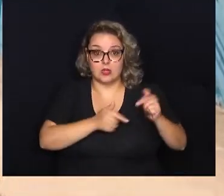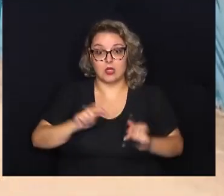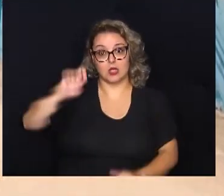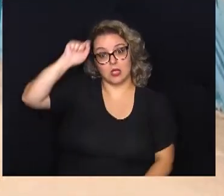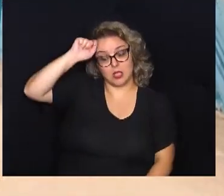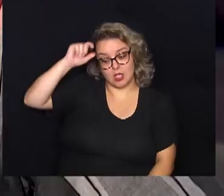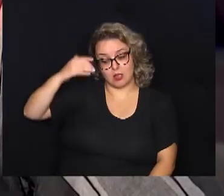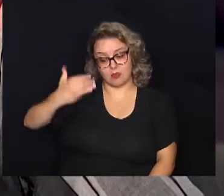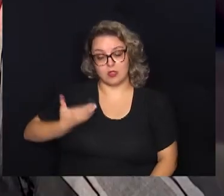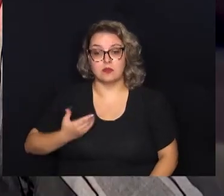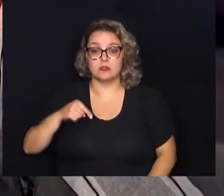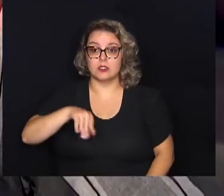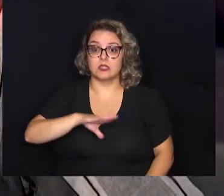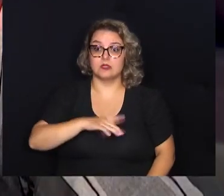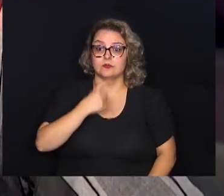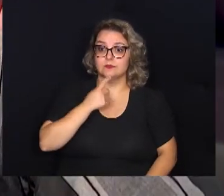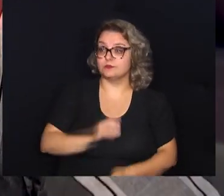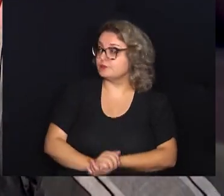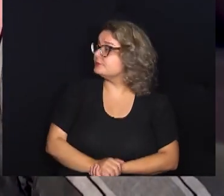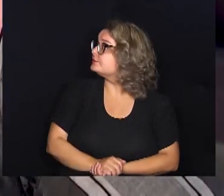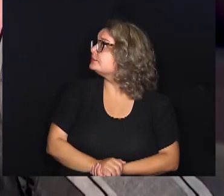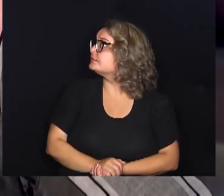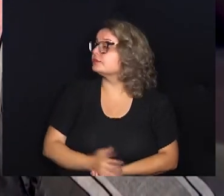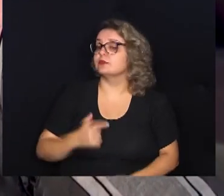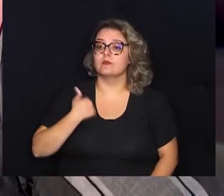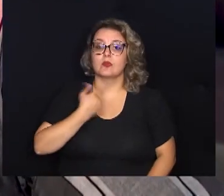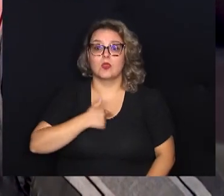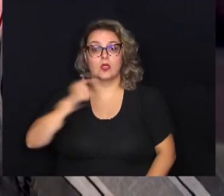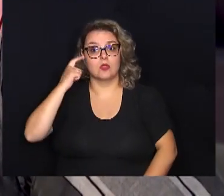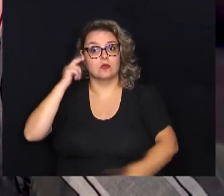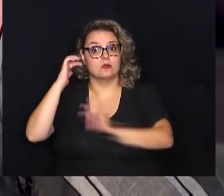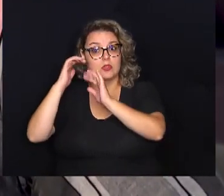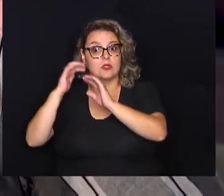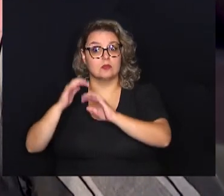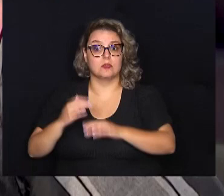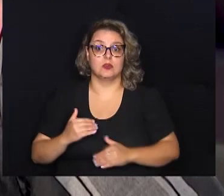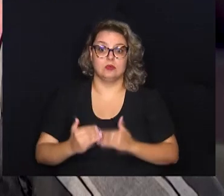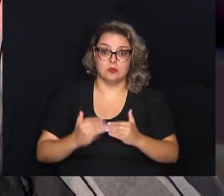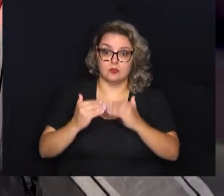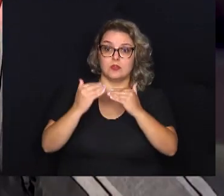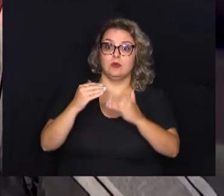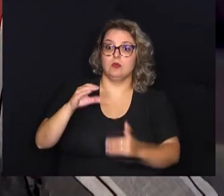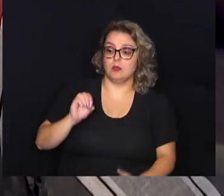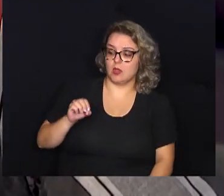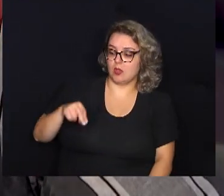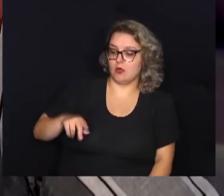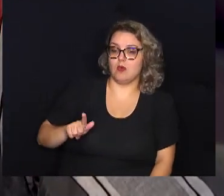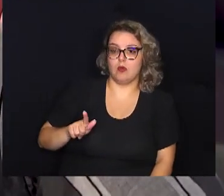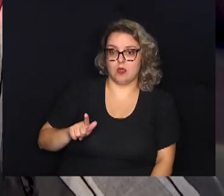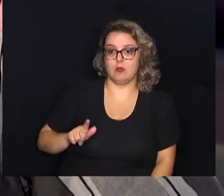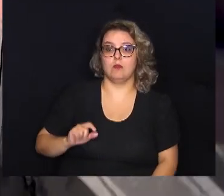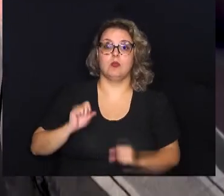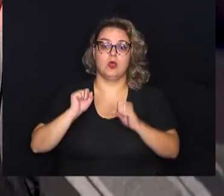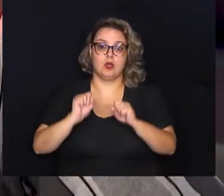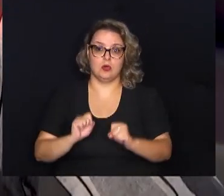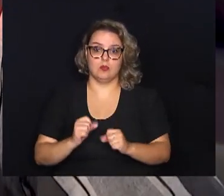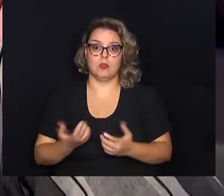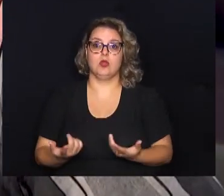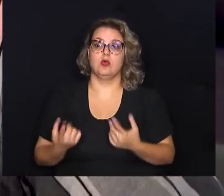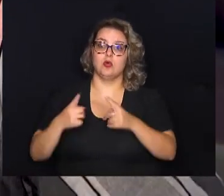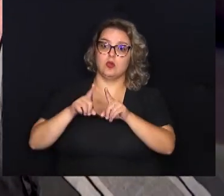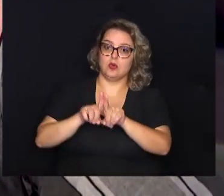afrodescendentes em Campinas? Agora estamos pensando na alternativa de constituirmos uma ONG para que possa, no caso, entrar em parceria